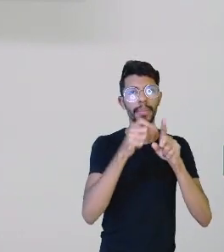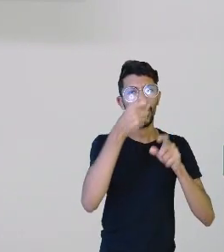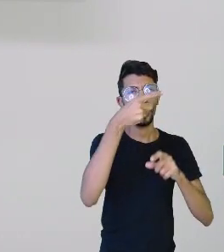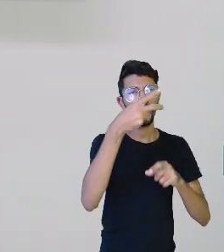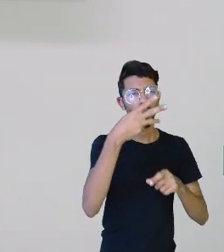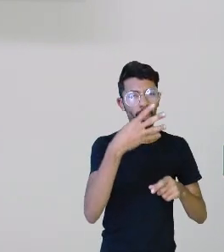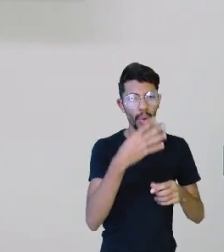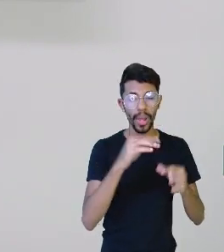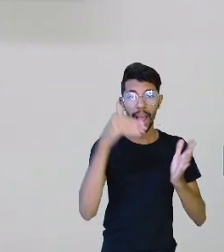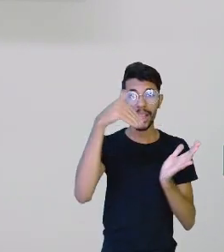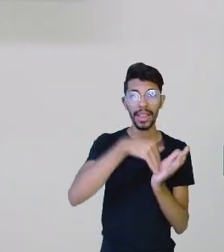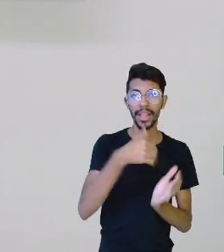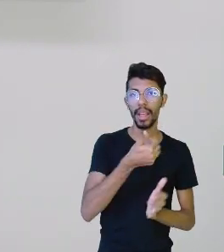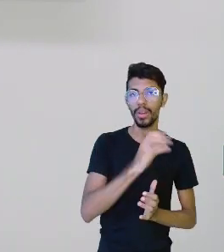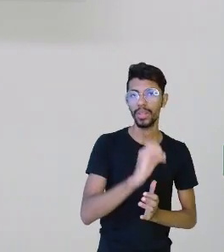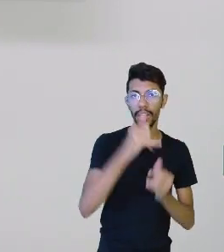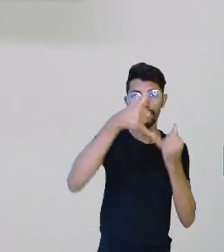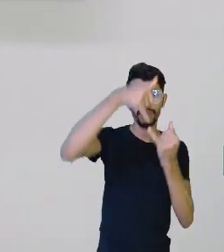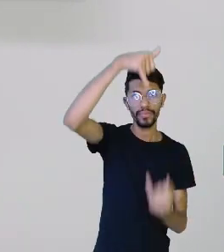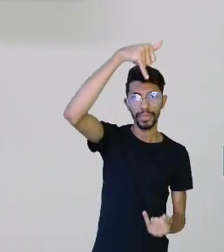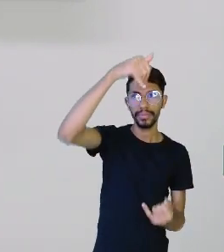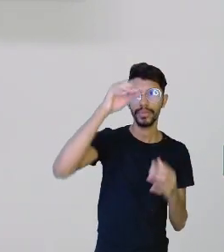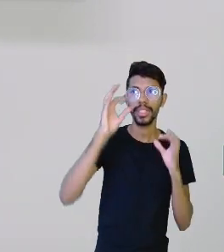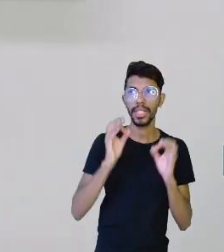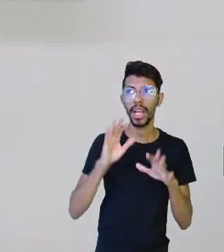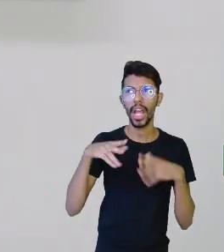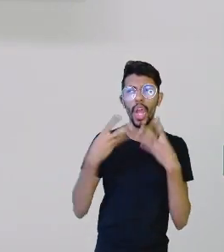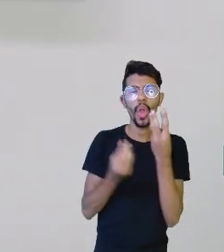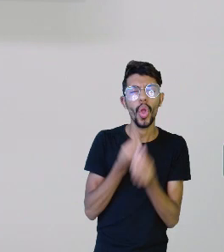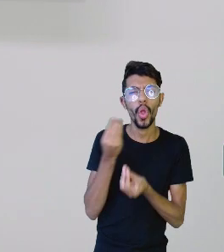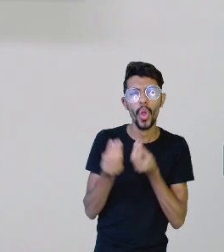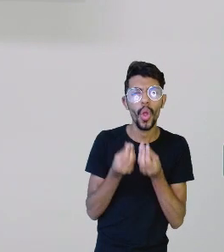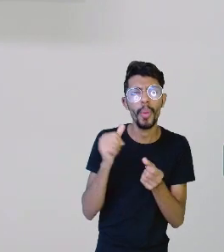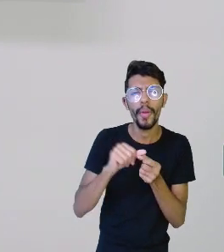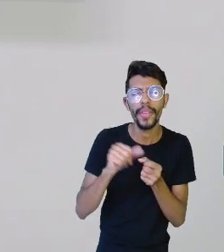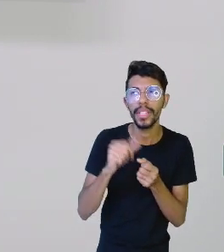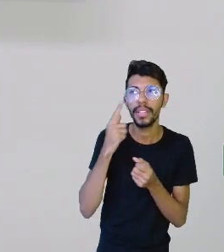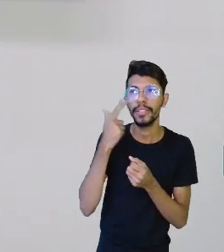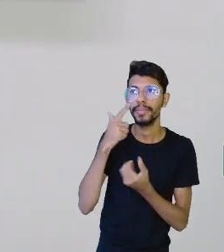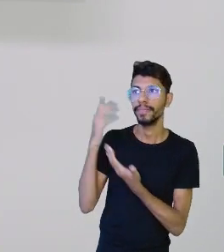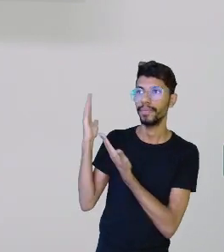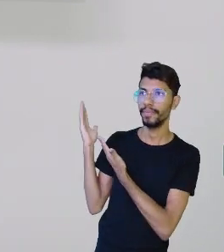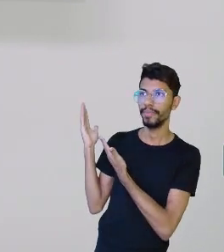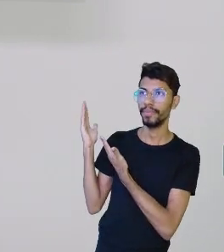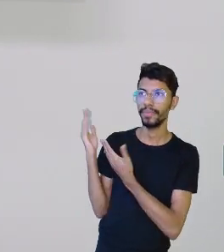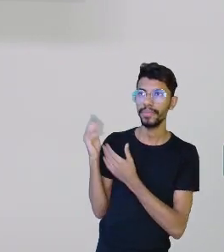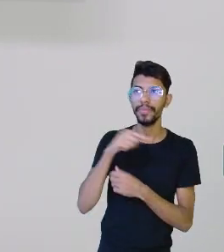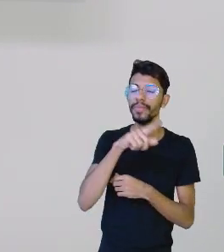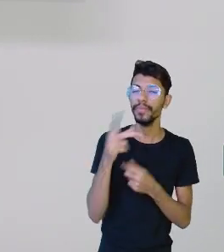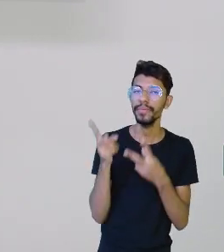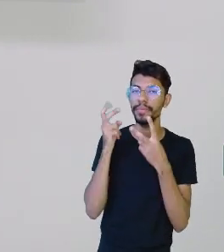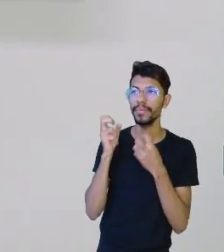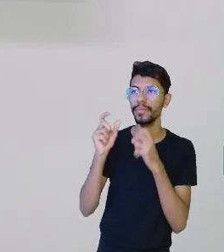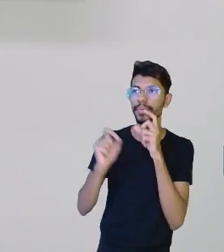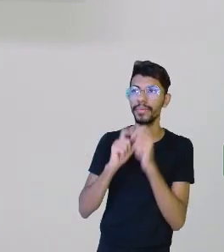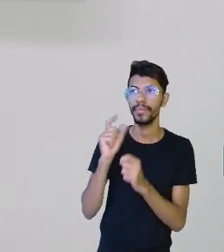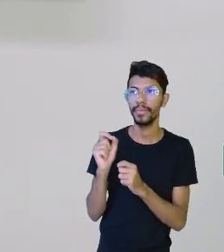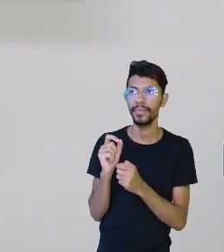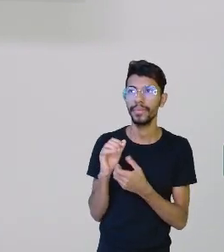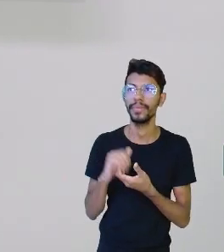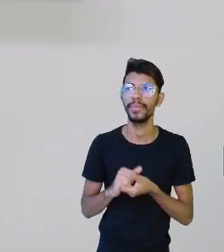Multiplicando. Eu vou começar a exemplificar para vocês. Olha só, na próxima vocês estão vendo que